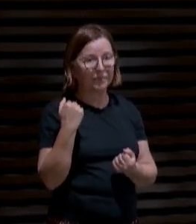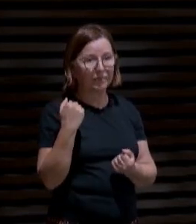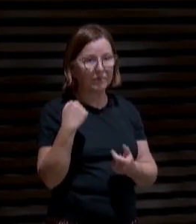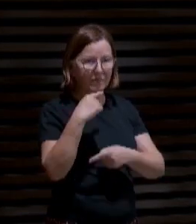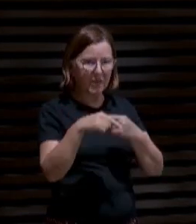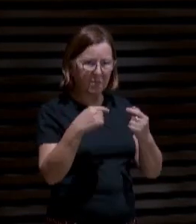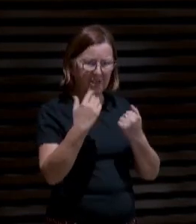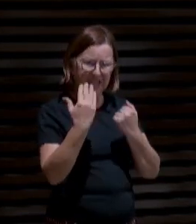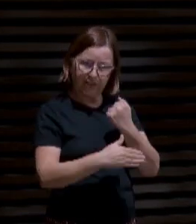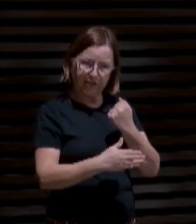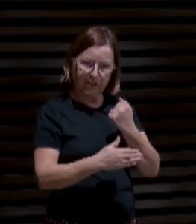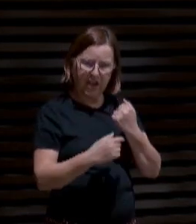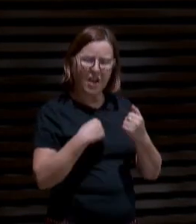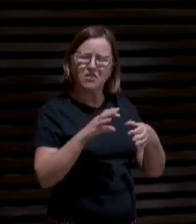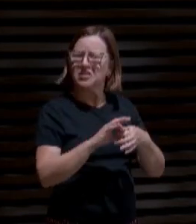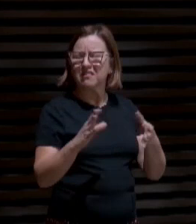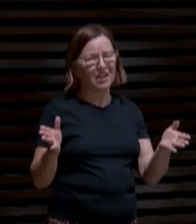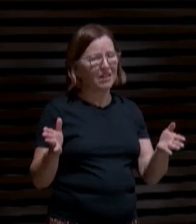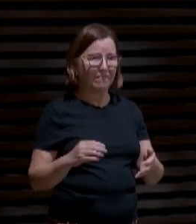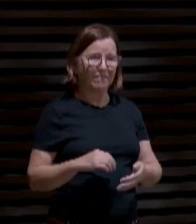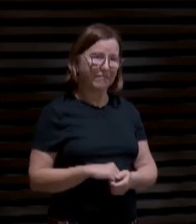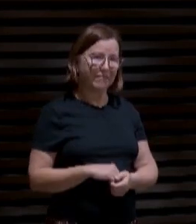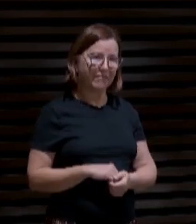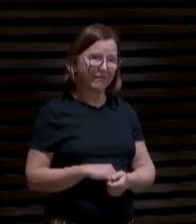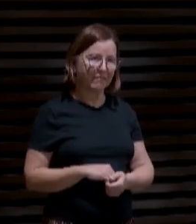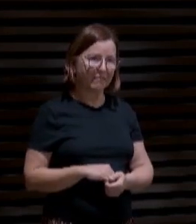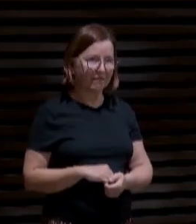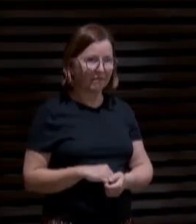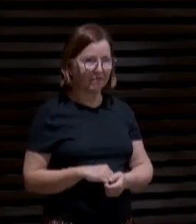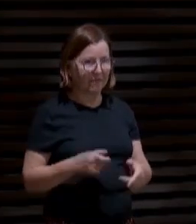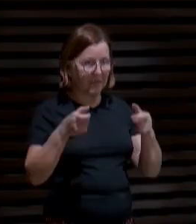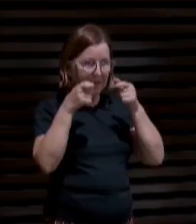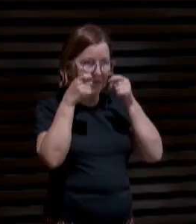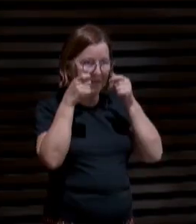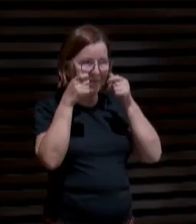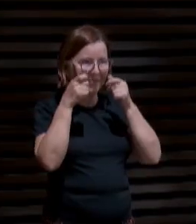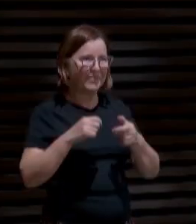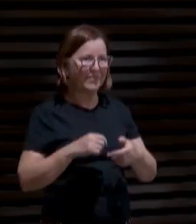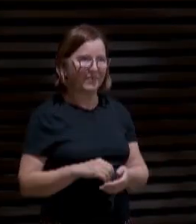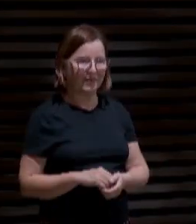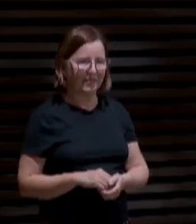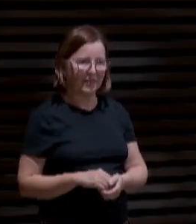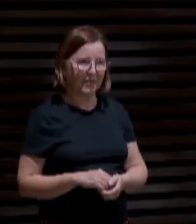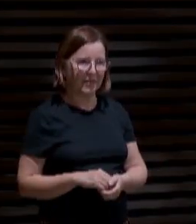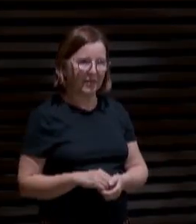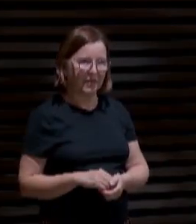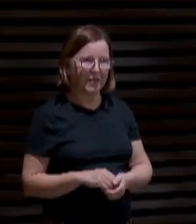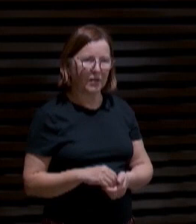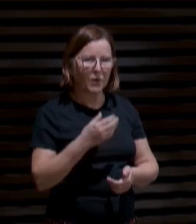castigar, soltá-lo-ei. Você presta atenção que os homens